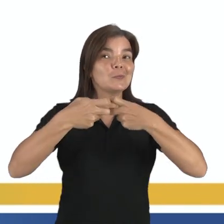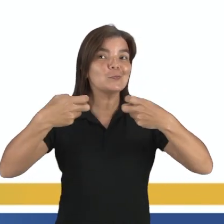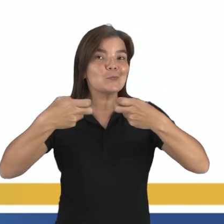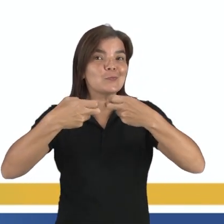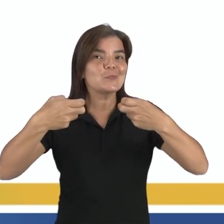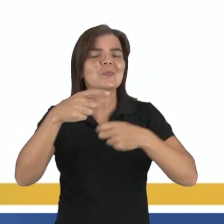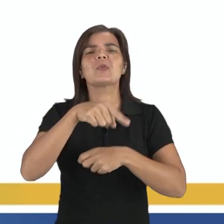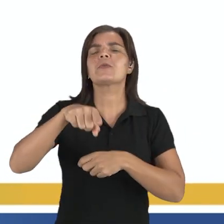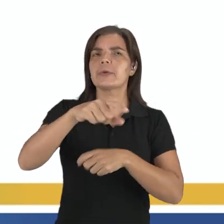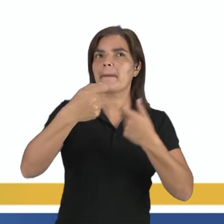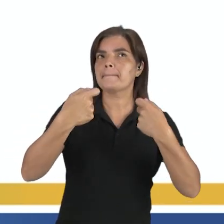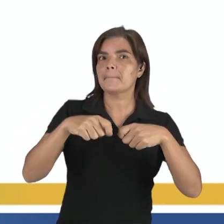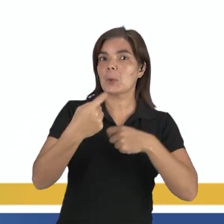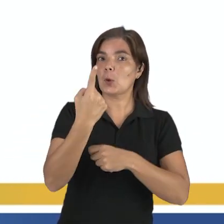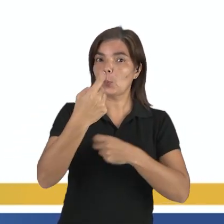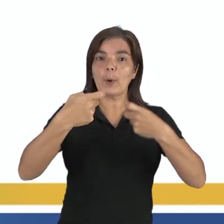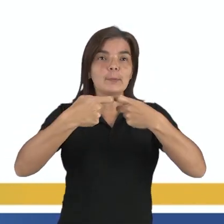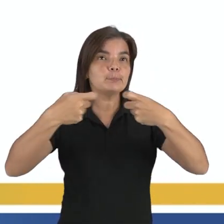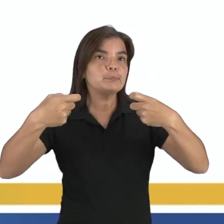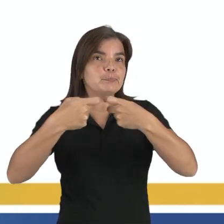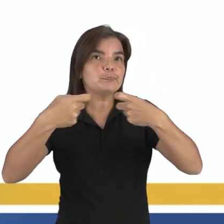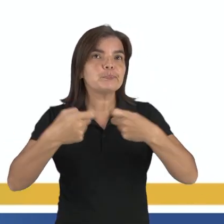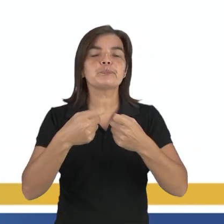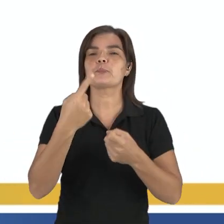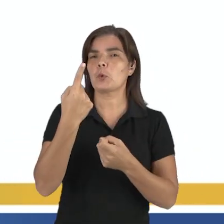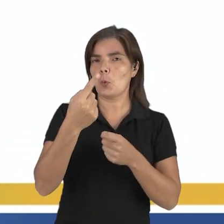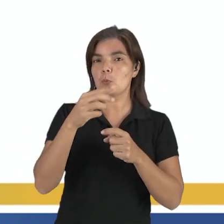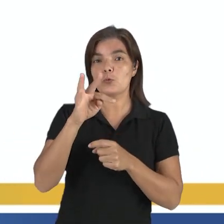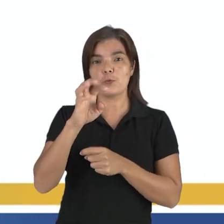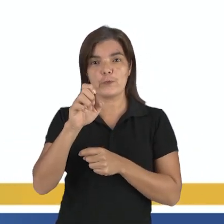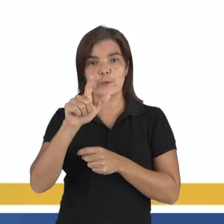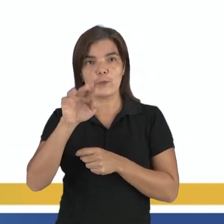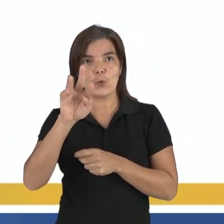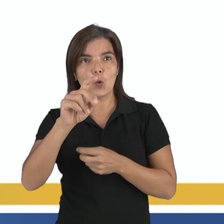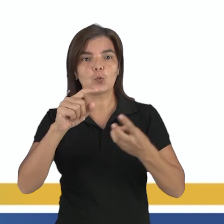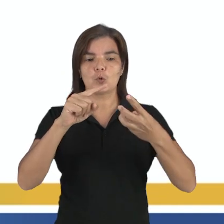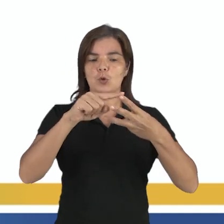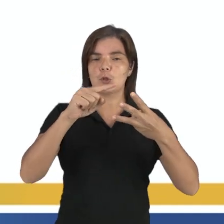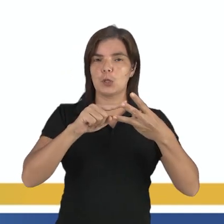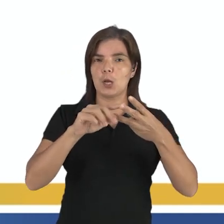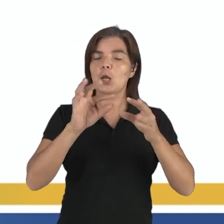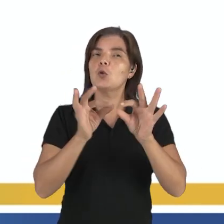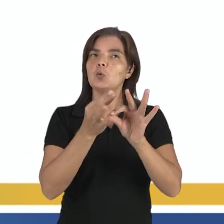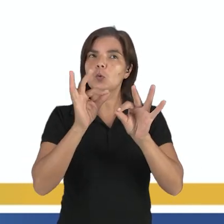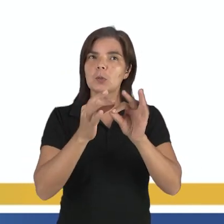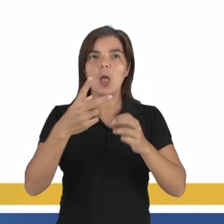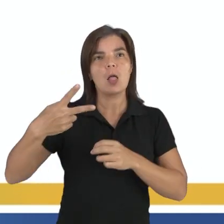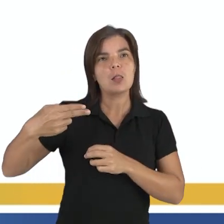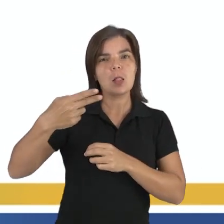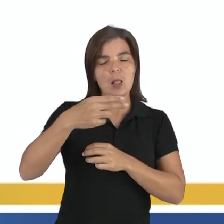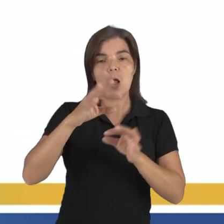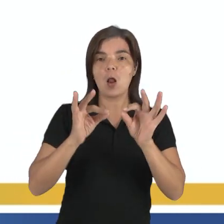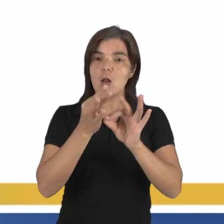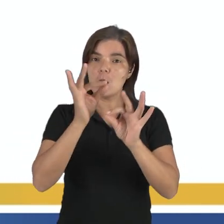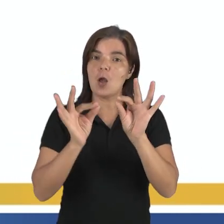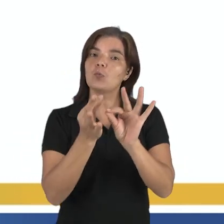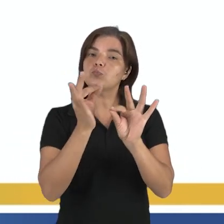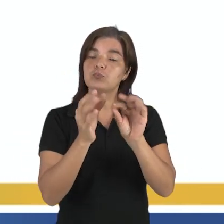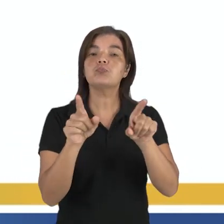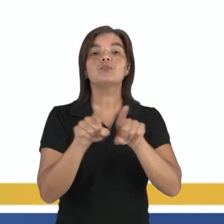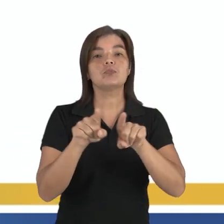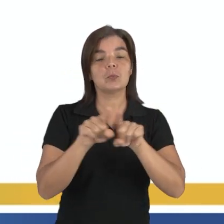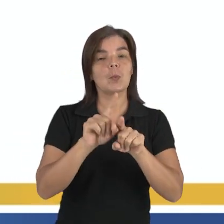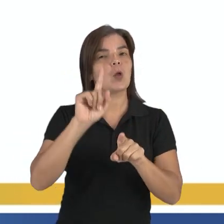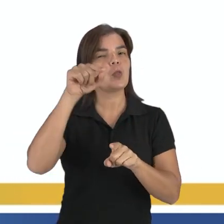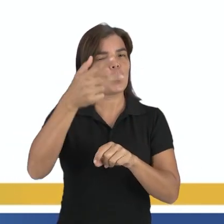meia. Você vai precisar de uma meia, um pedaço de feltro, 3 botões, tesoura, linha e agulha. E